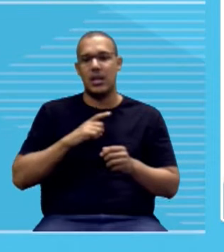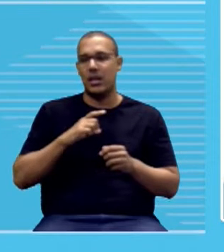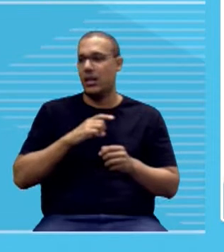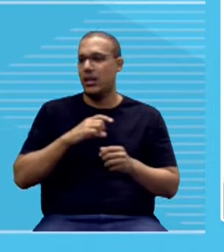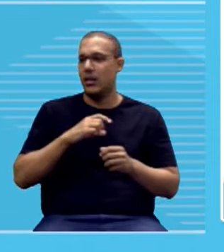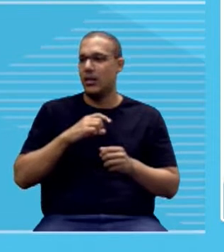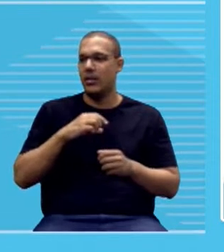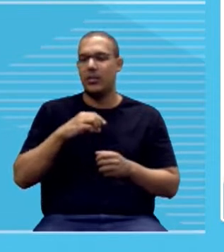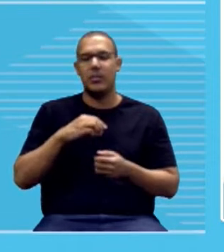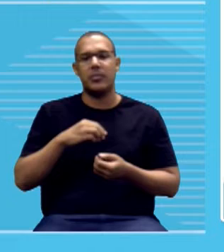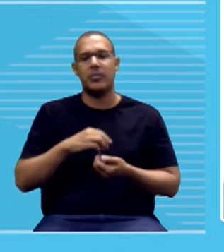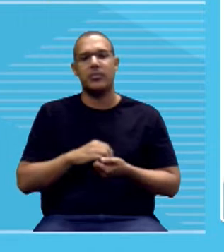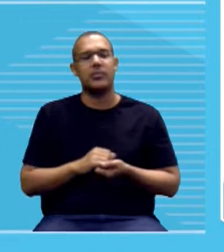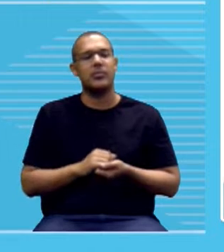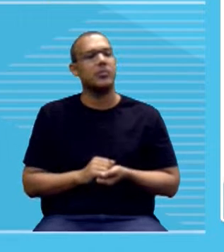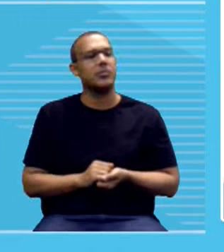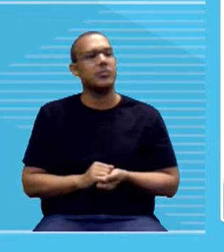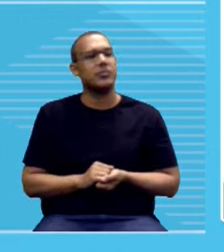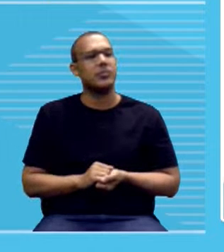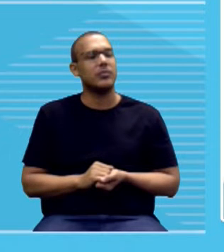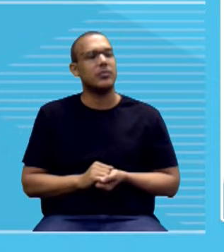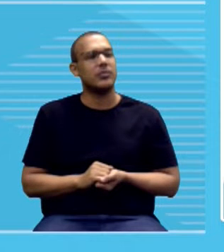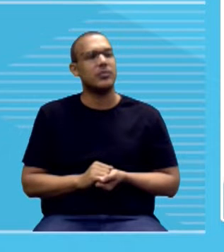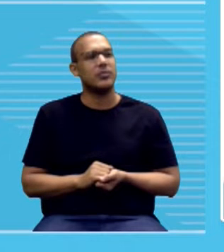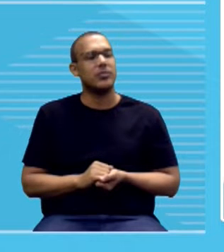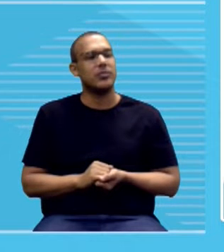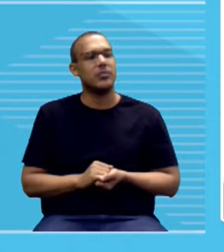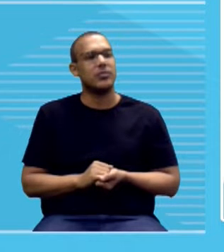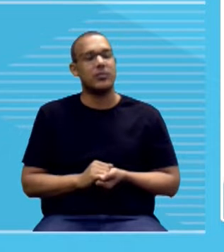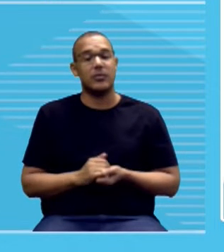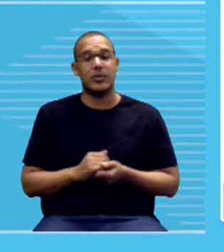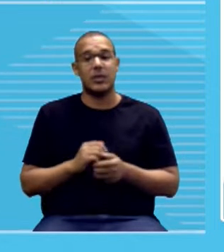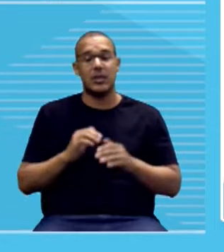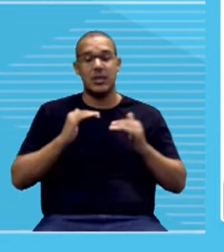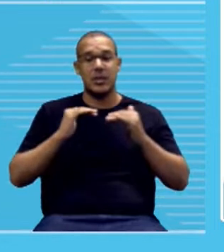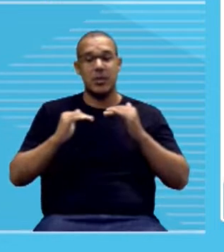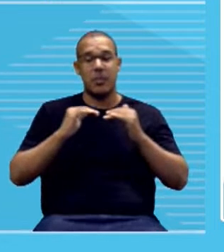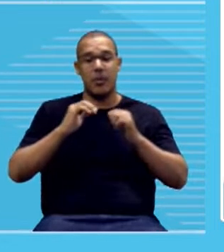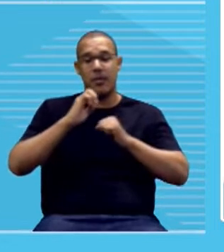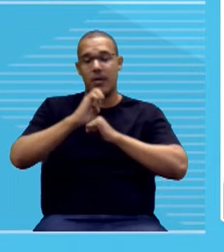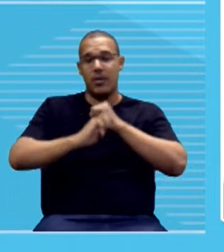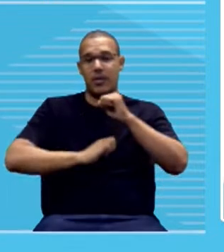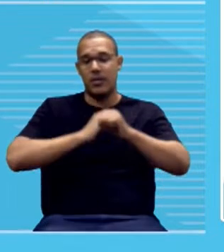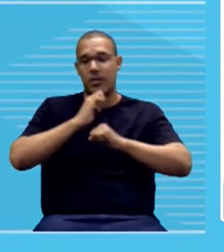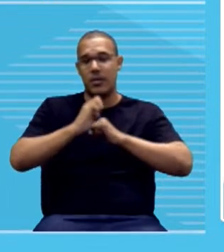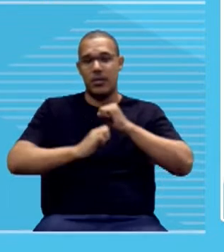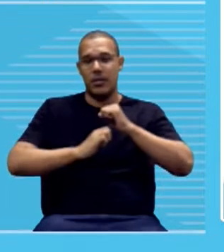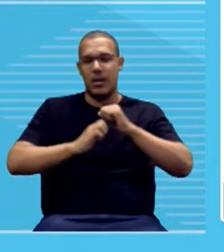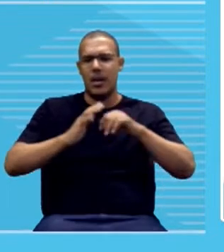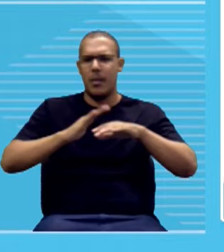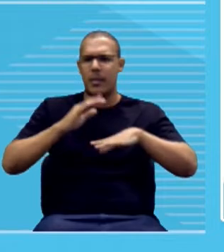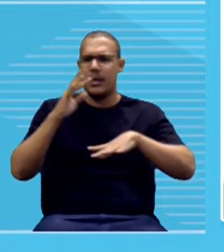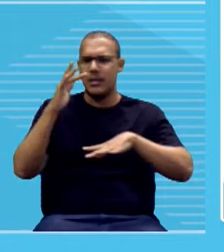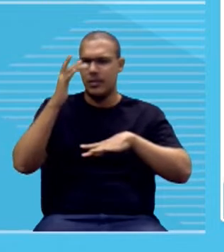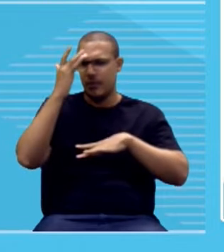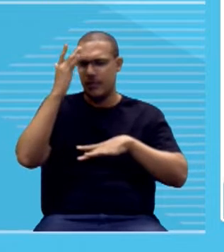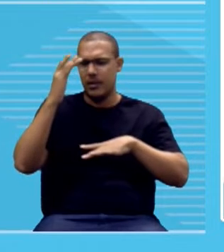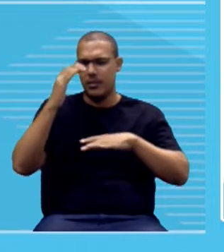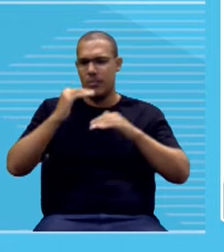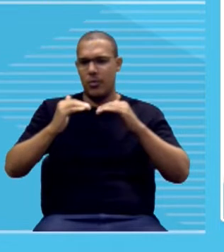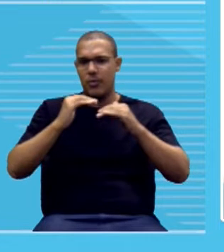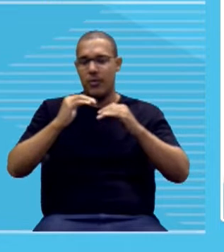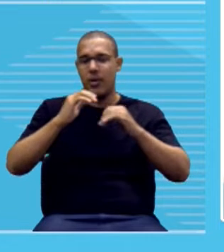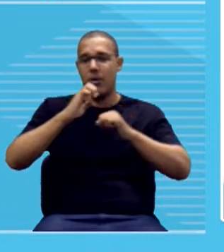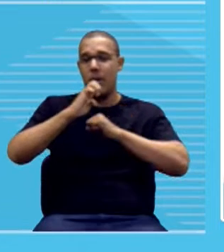elétron não tem massa, tá bom? Por isso que quem se move é o elétron. É muito mais fácil tu mover o elétron porque ele é muito mais